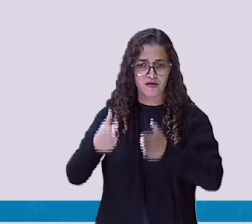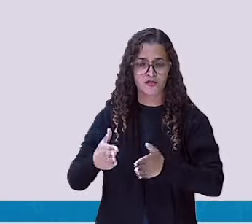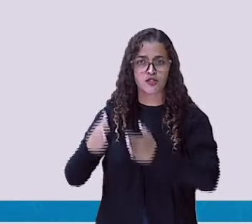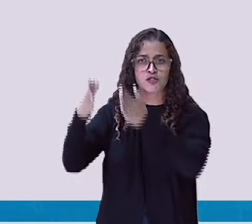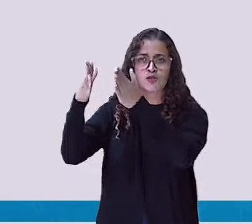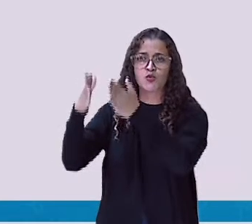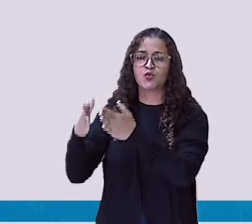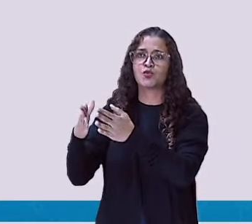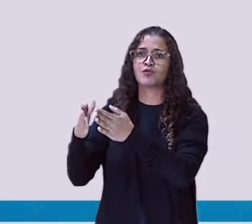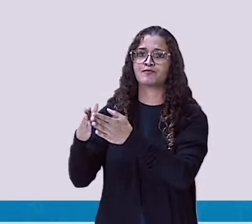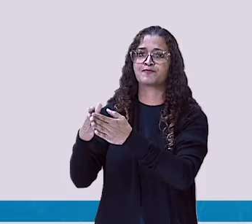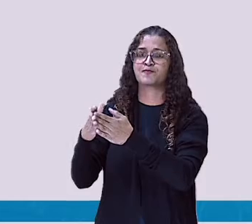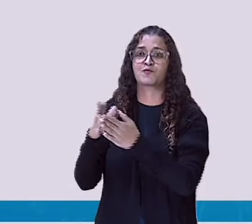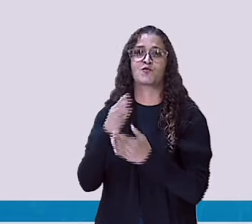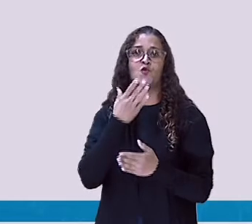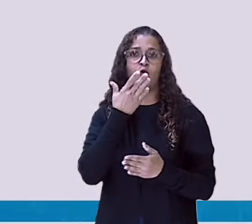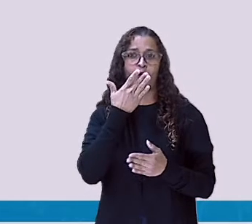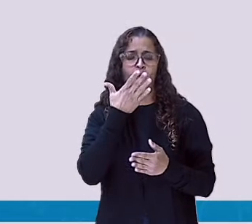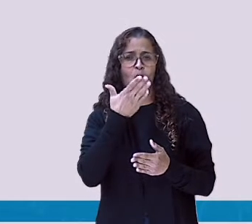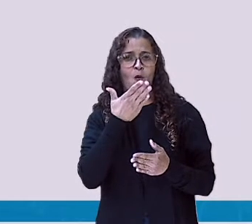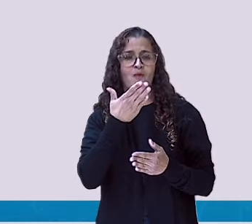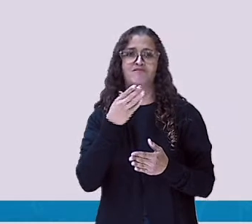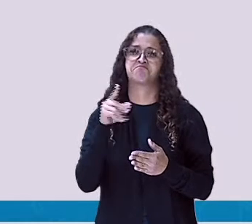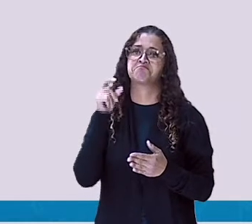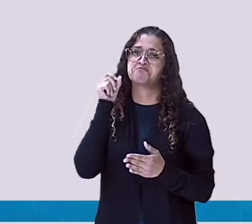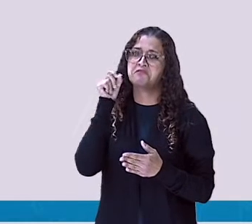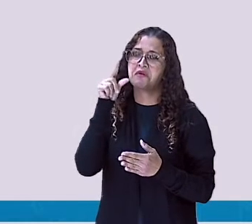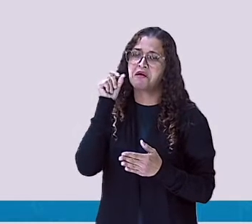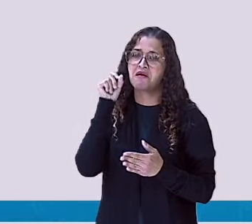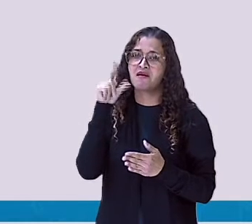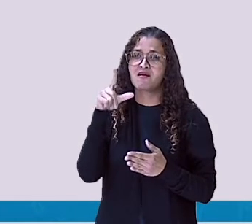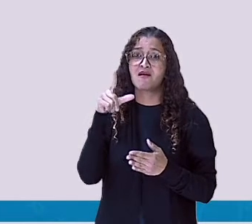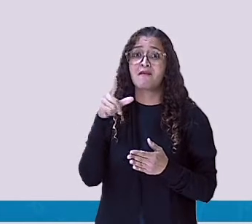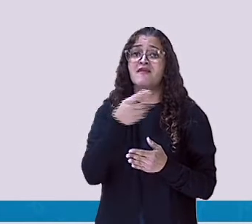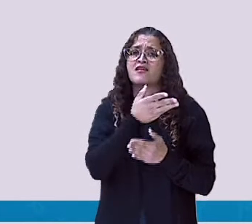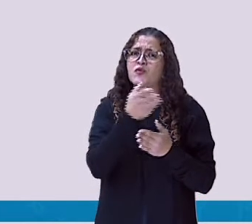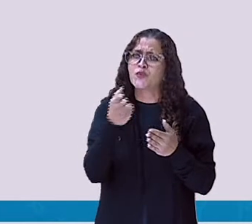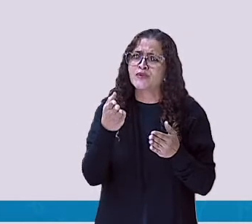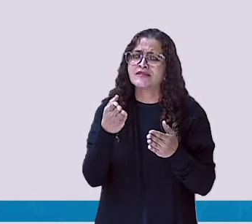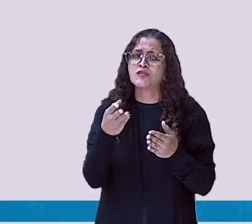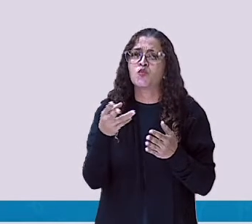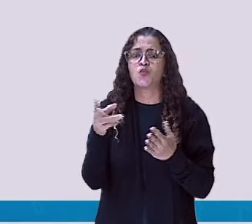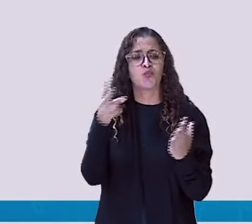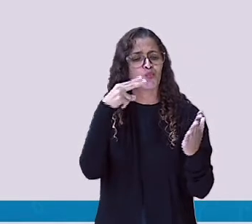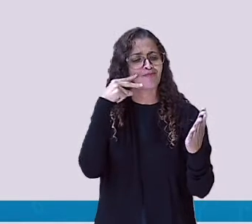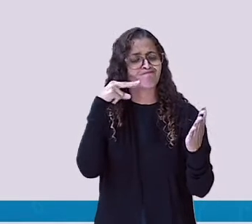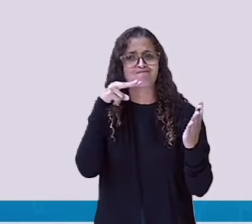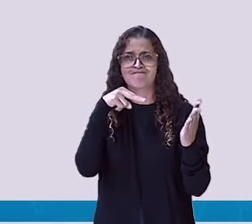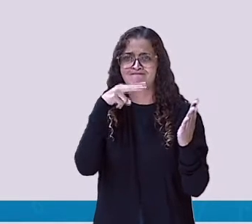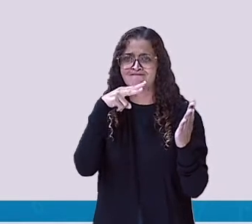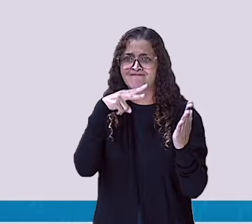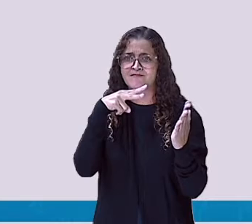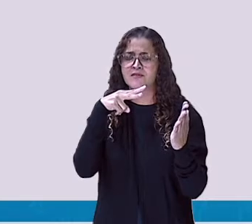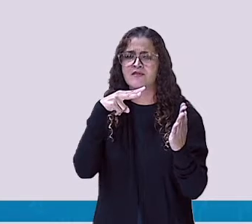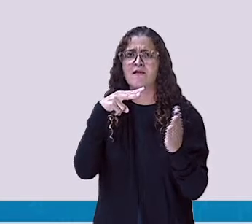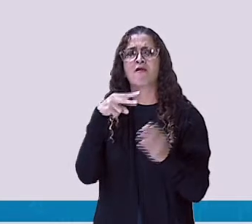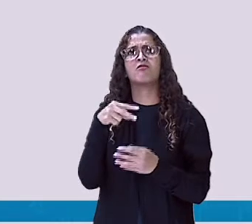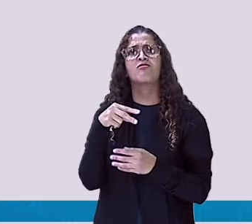você olhe e consiga imaginar. Se nós estamos falando de meninos e meninas,